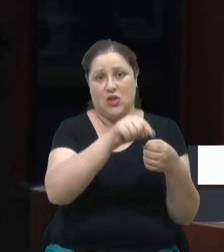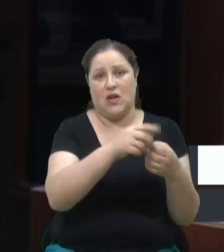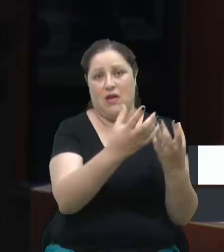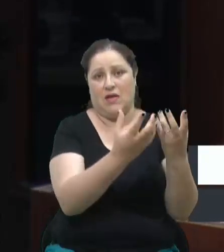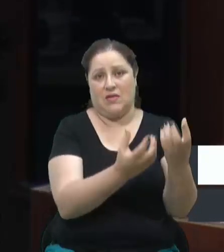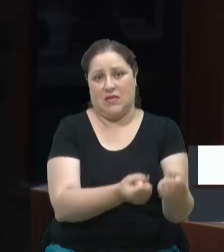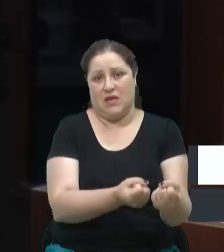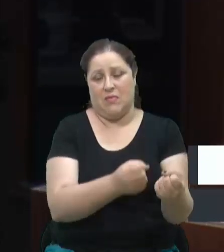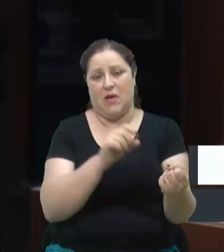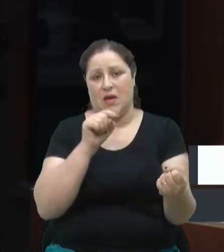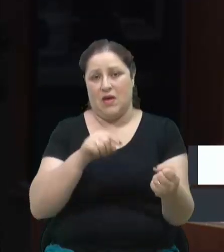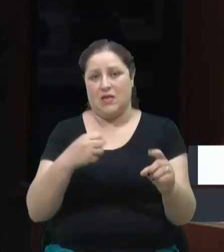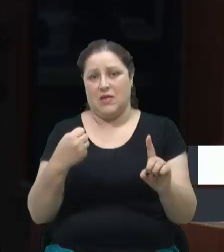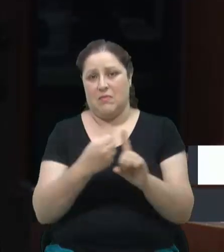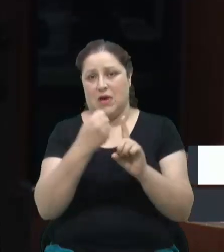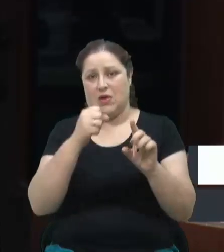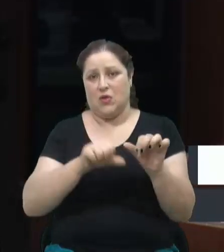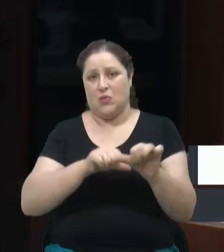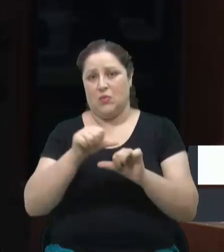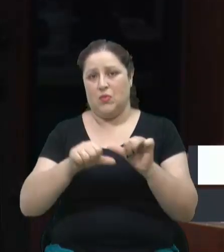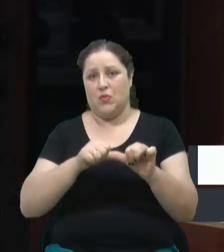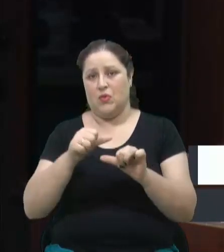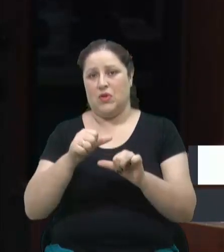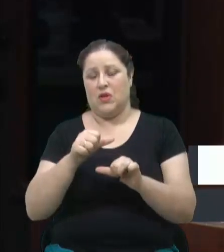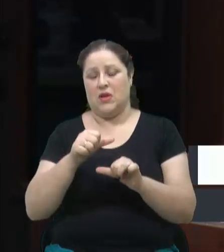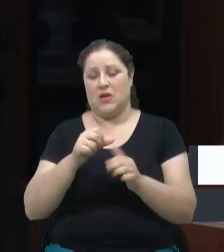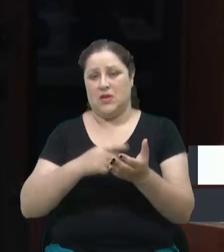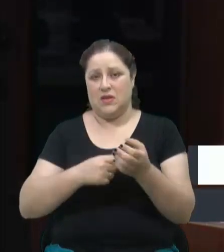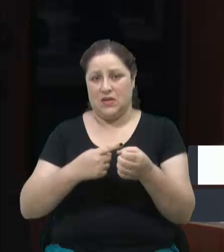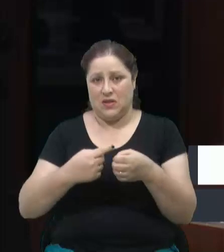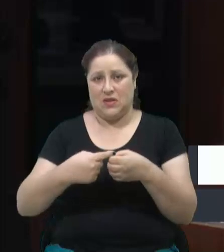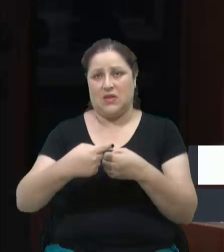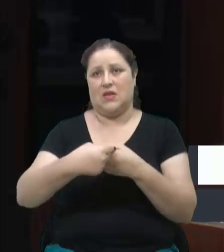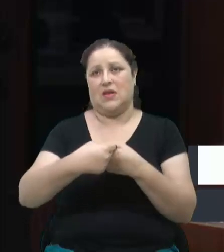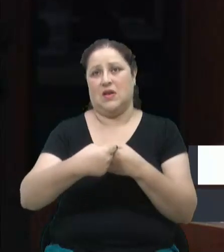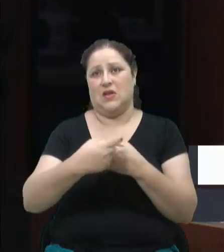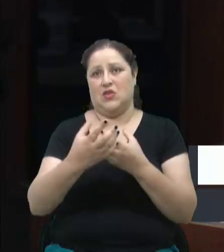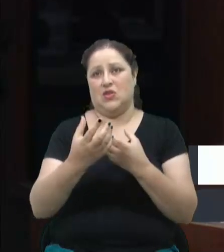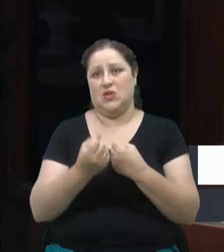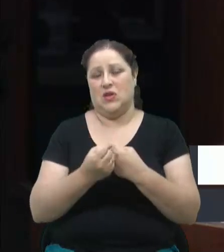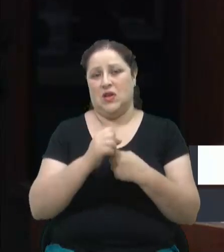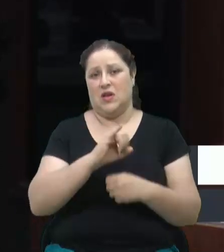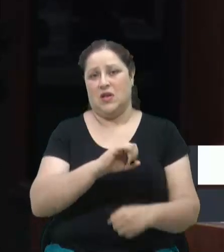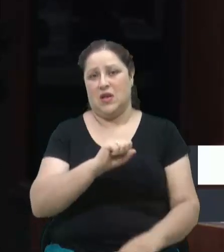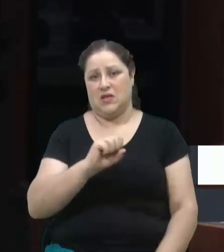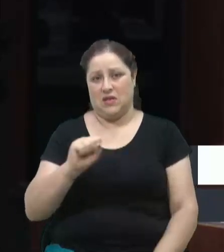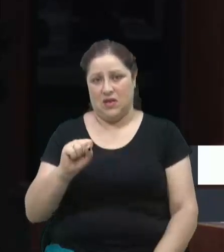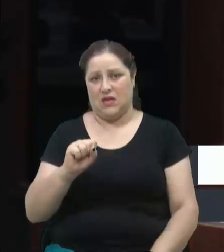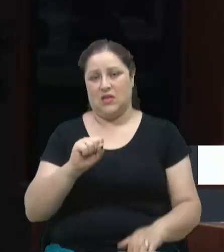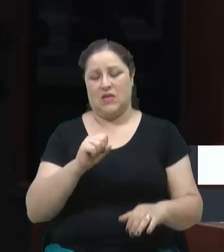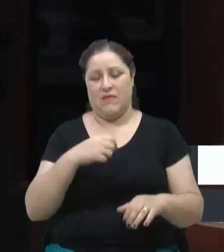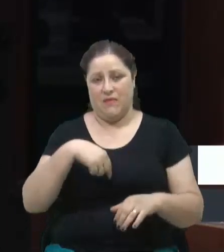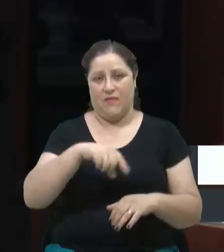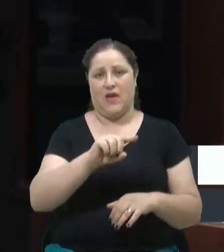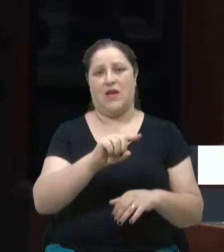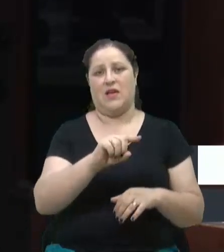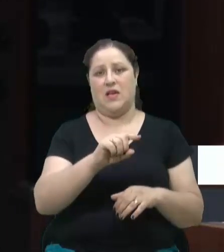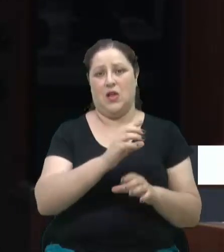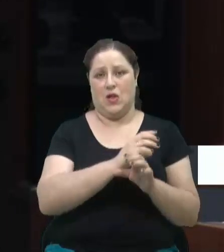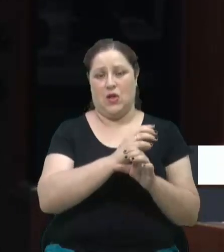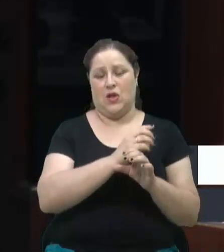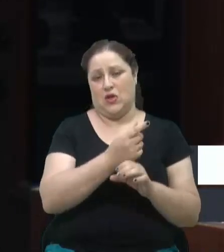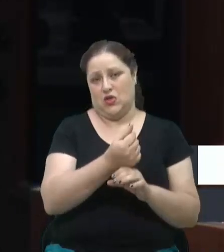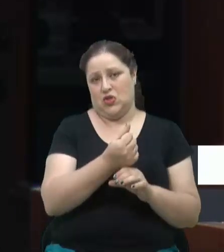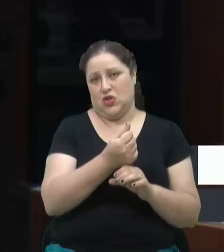dos municípios. Então vamos lá. ISS vai para o município fornecedor. Como ficaria? O IBS vai